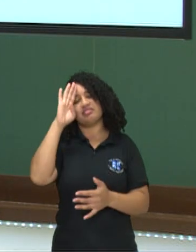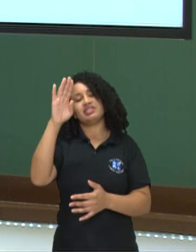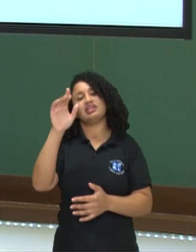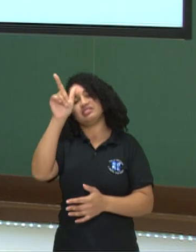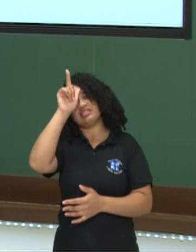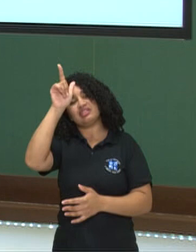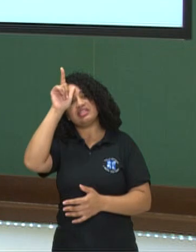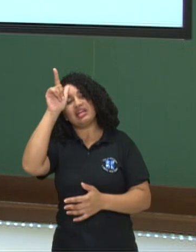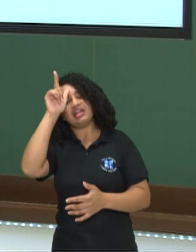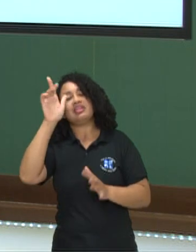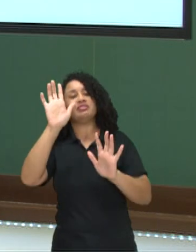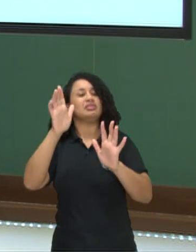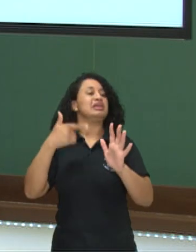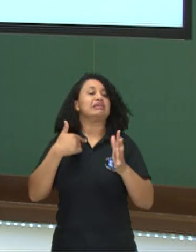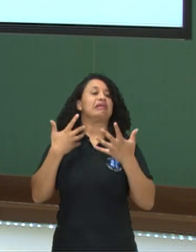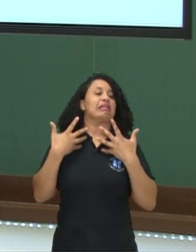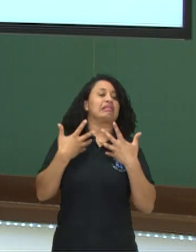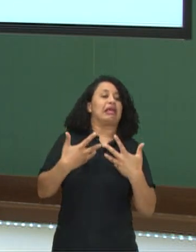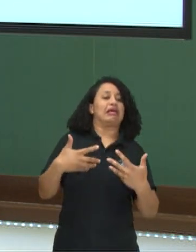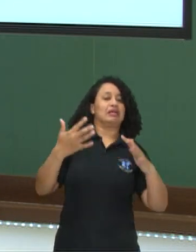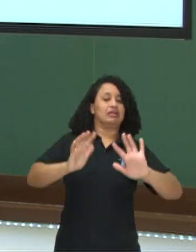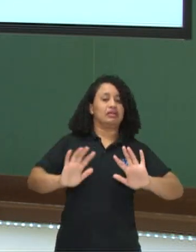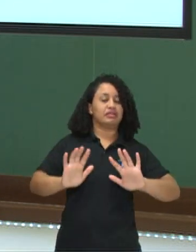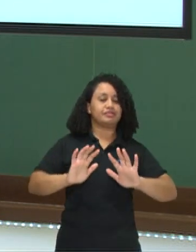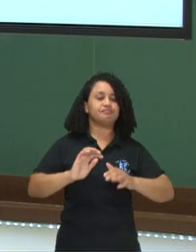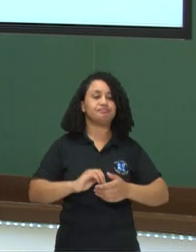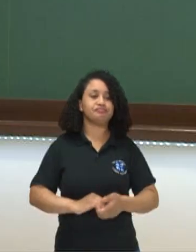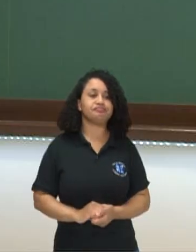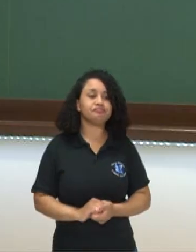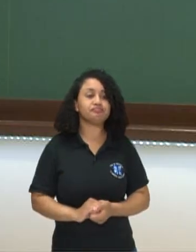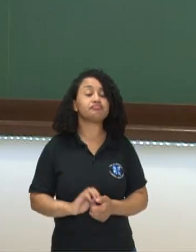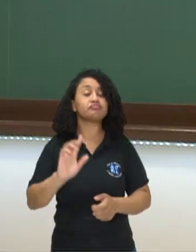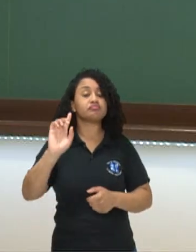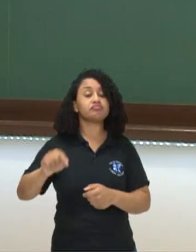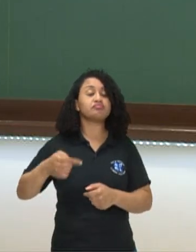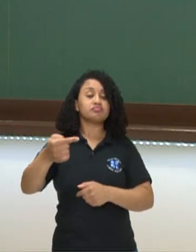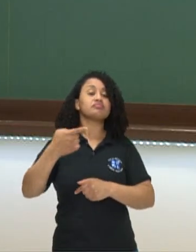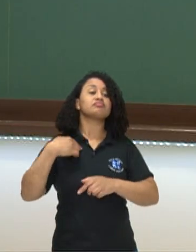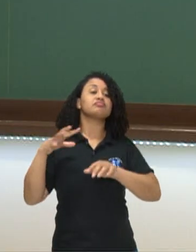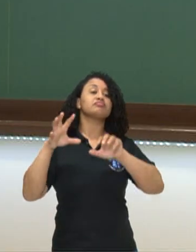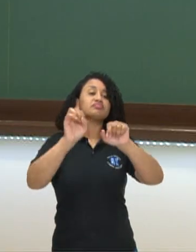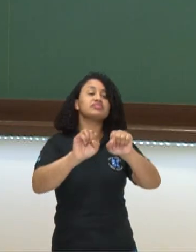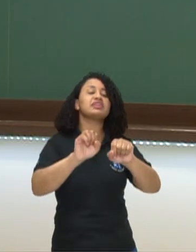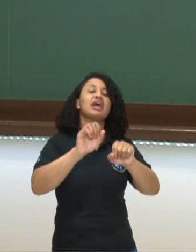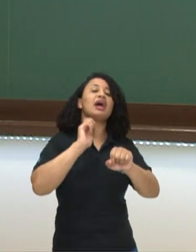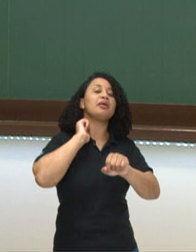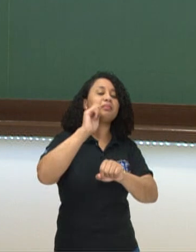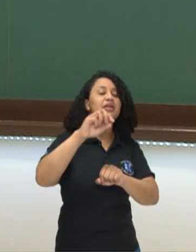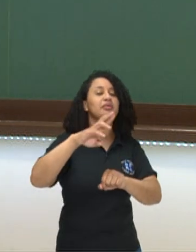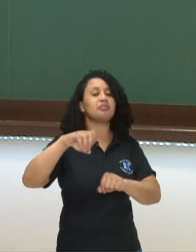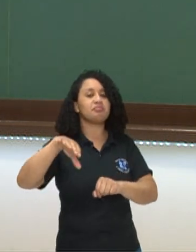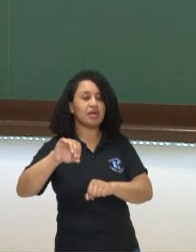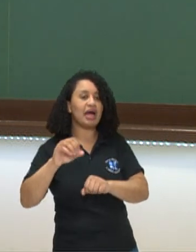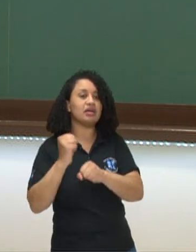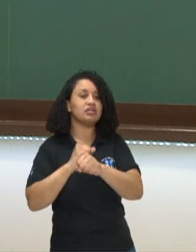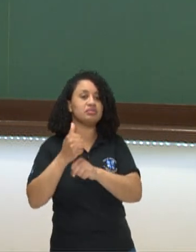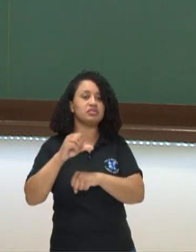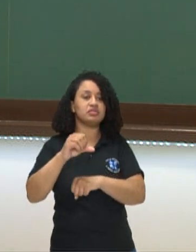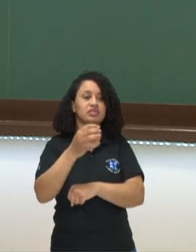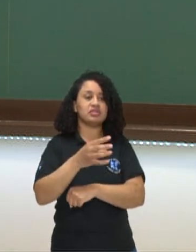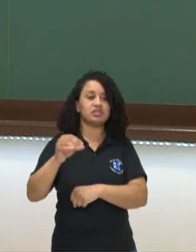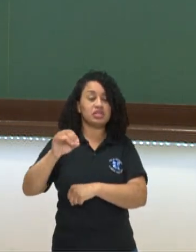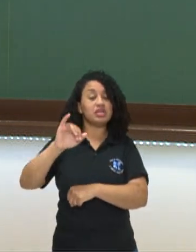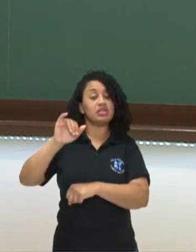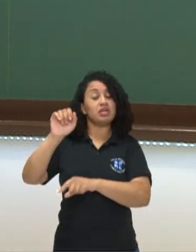da Blitzkrieg. E, a partir das invasões de abril e maio de 1940, em junho